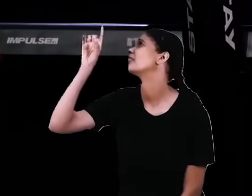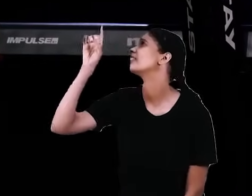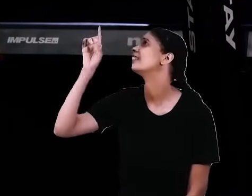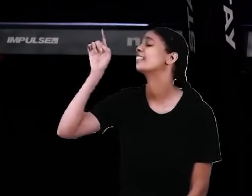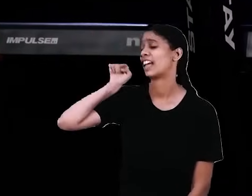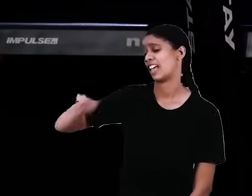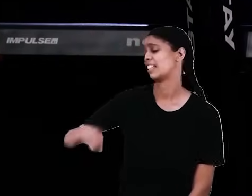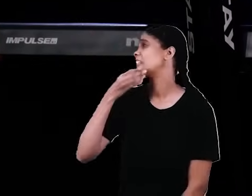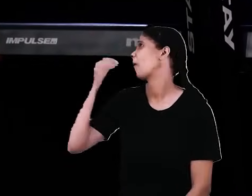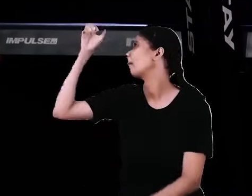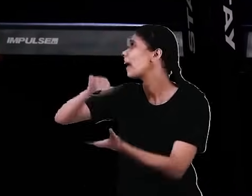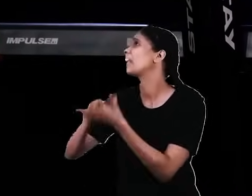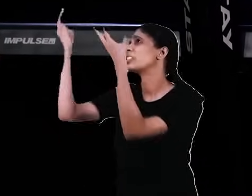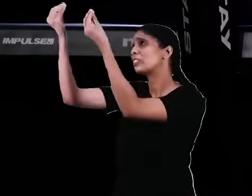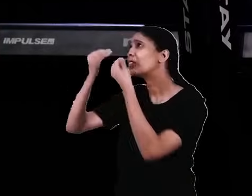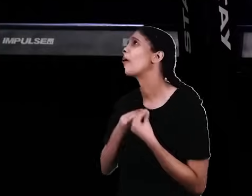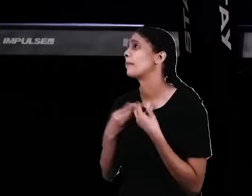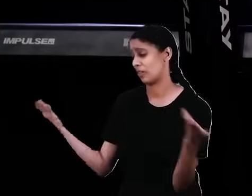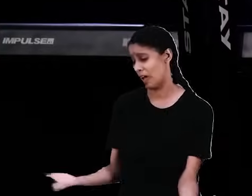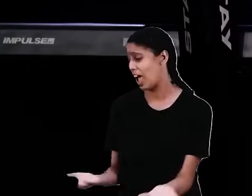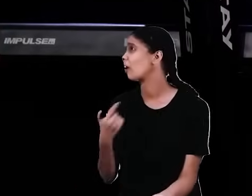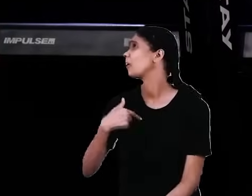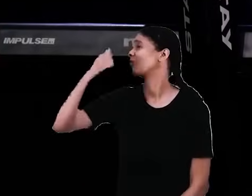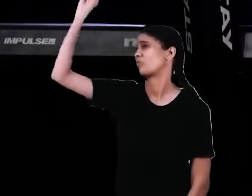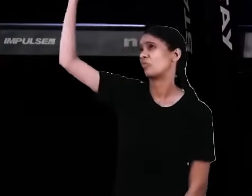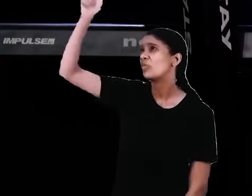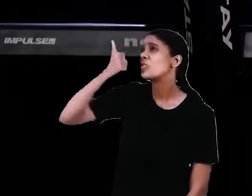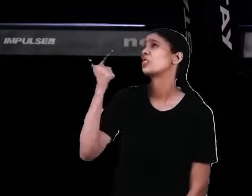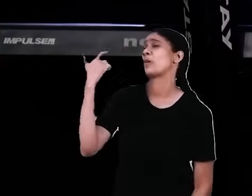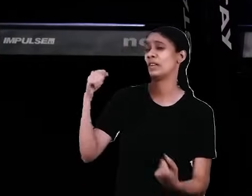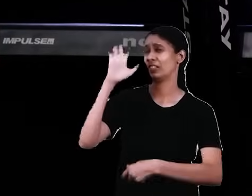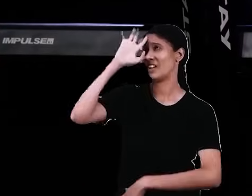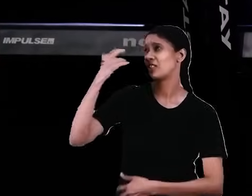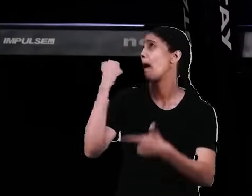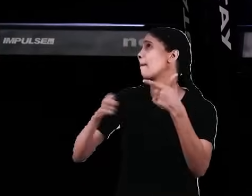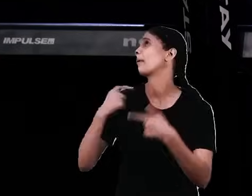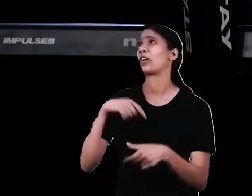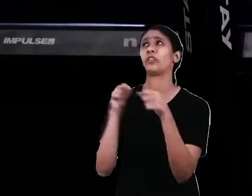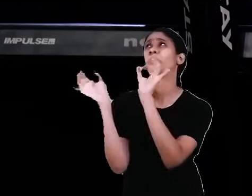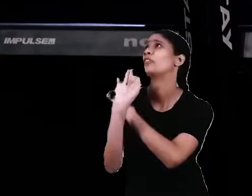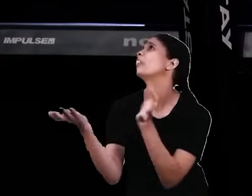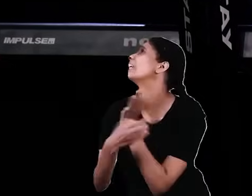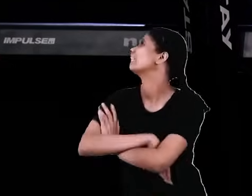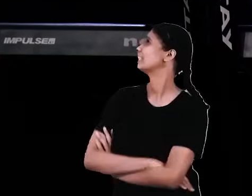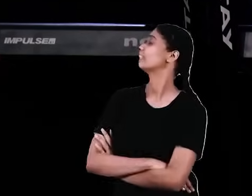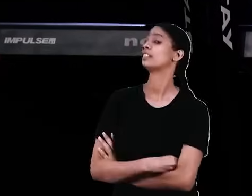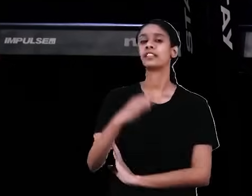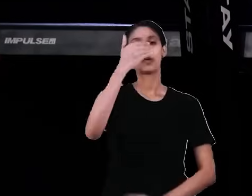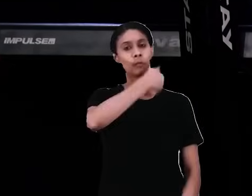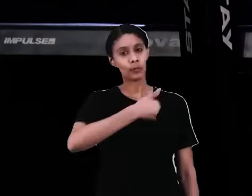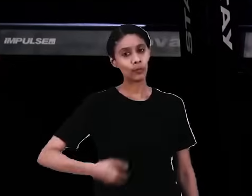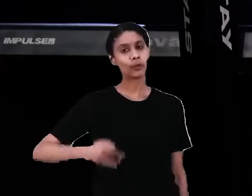Esse traço desse marido que o Senhor me deu. Agora tô eu aqui, no sol quente, tendo que resolver problemas que eu não criei. Deixa eu te dizer, governo é